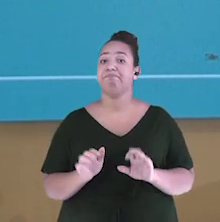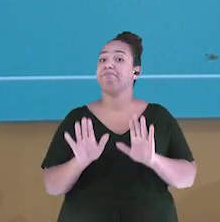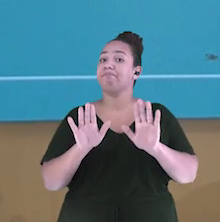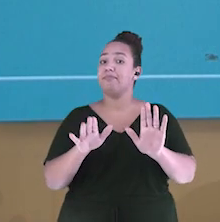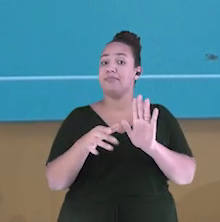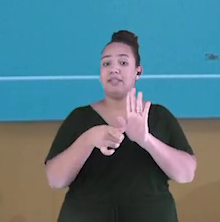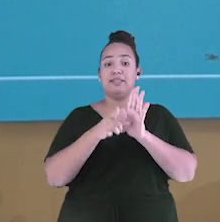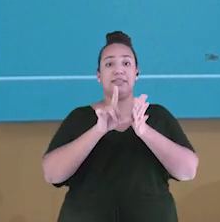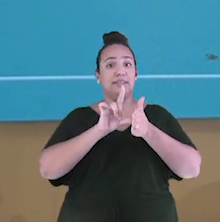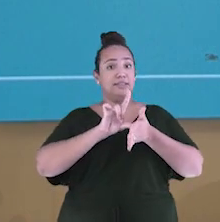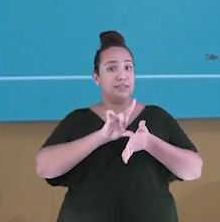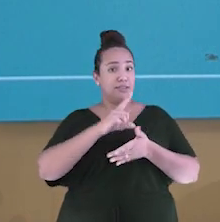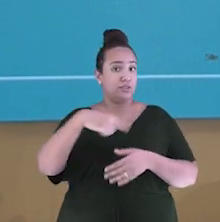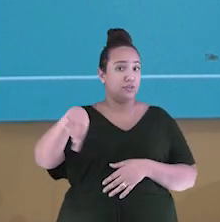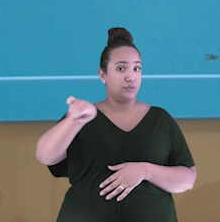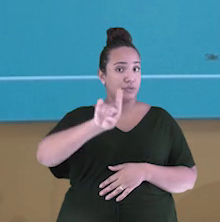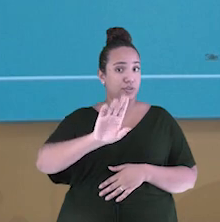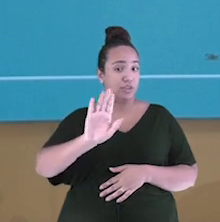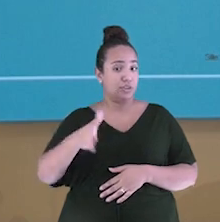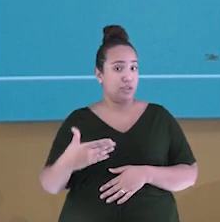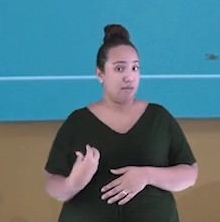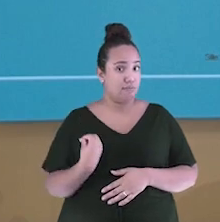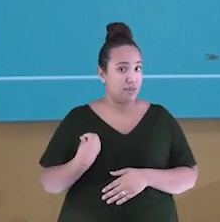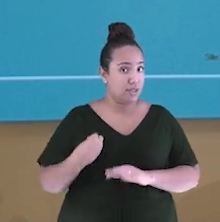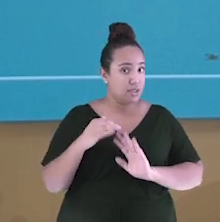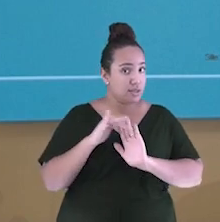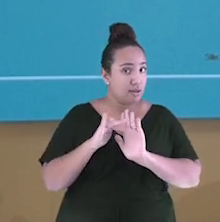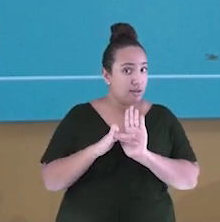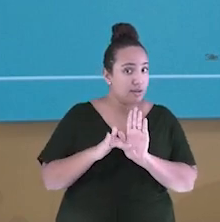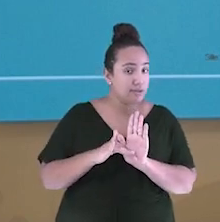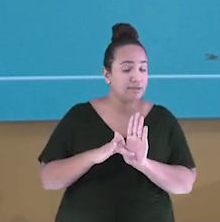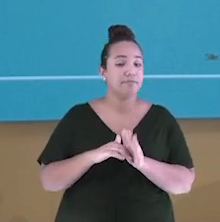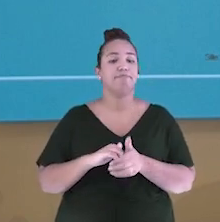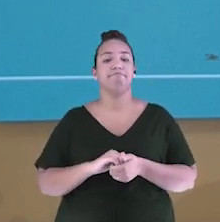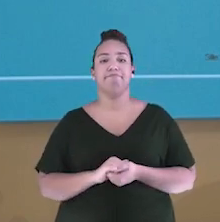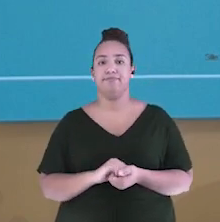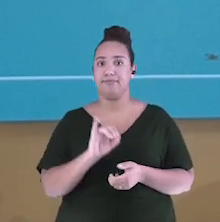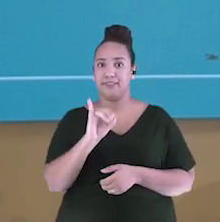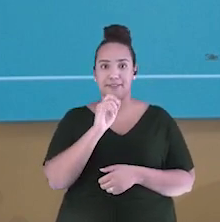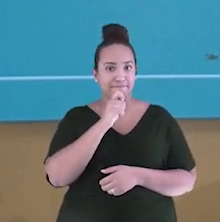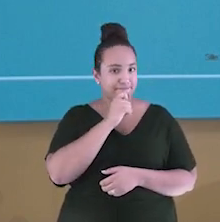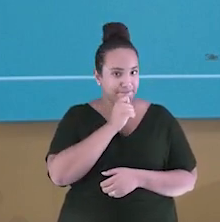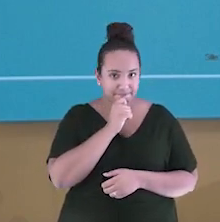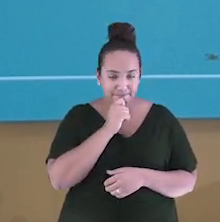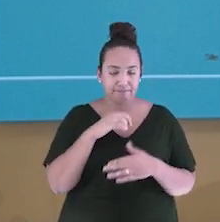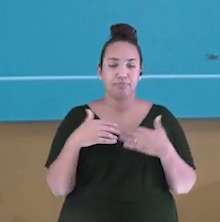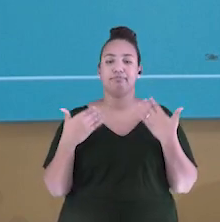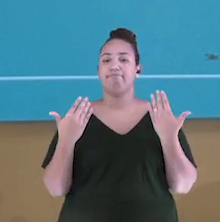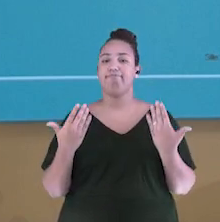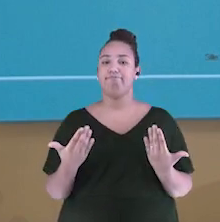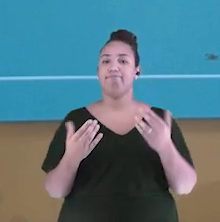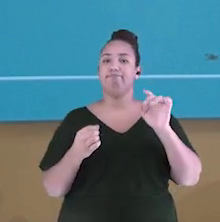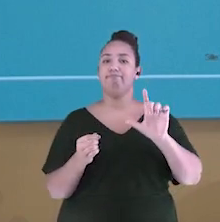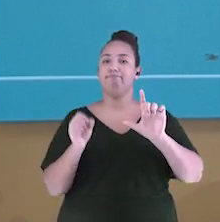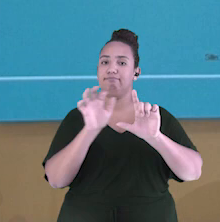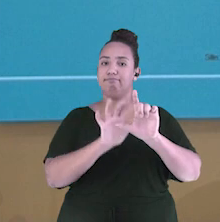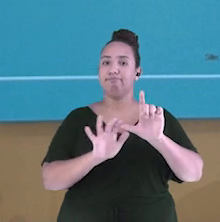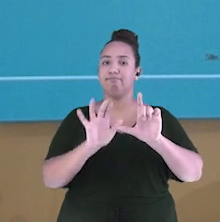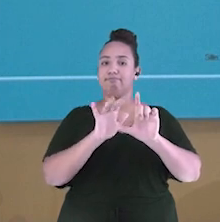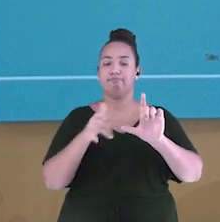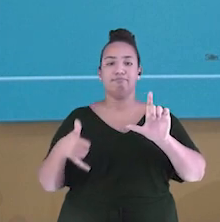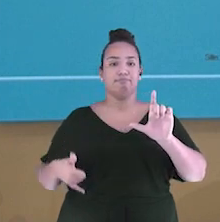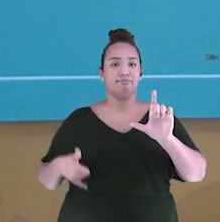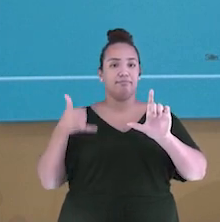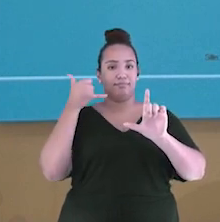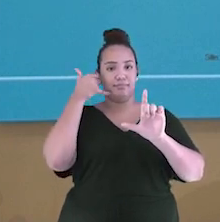Mas antes, você já marcou a sua presença na aula de hoje? Se ainda não, aponte o seu celular para o QR Code